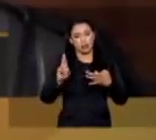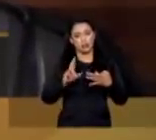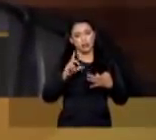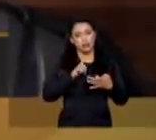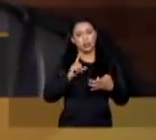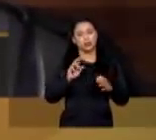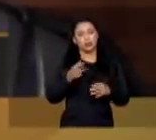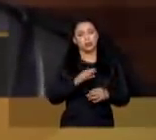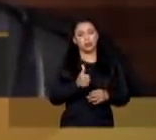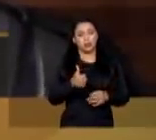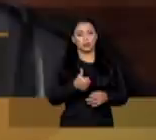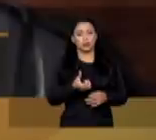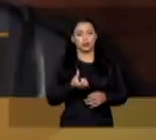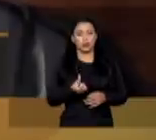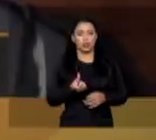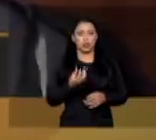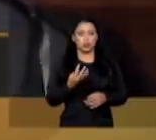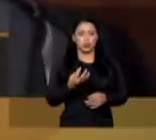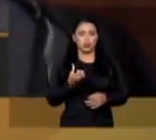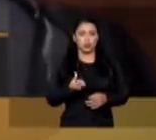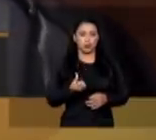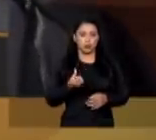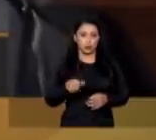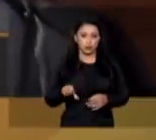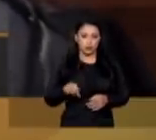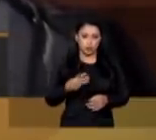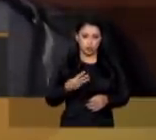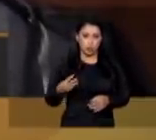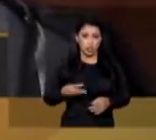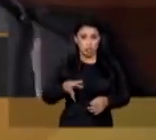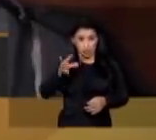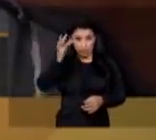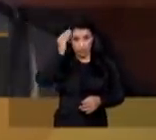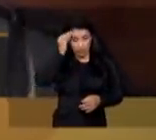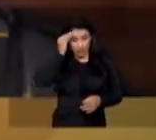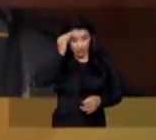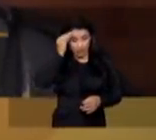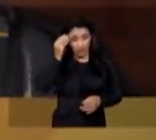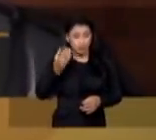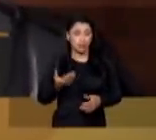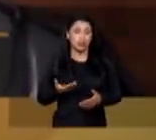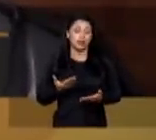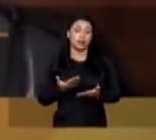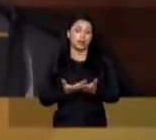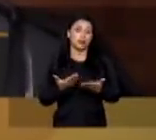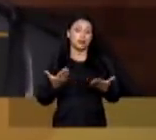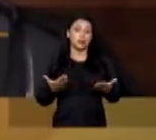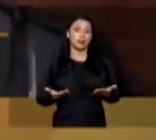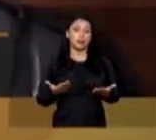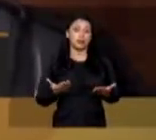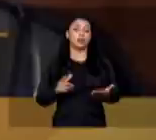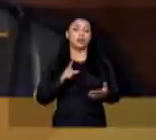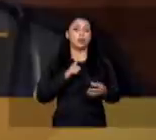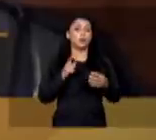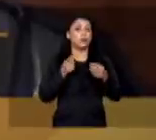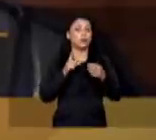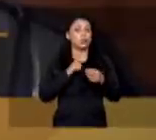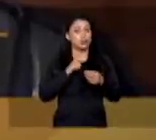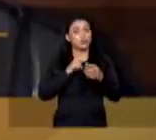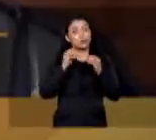corpus 164.493, entendo que perderam seu objeto em razão do superveniente